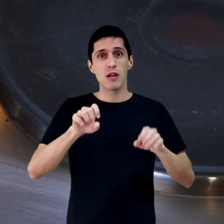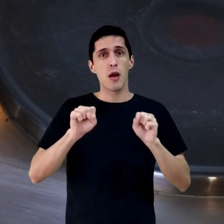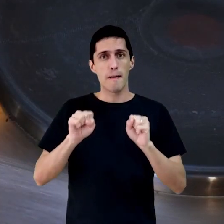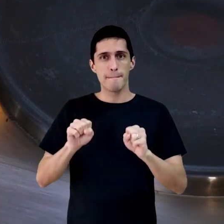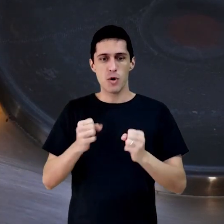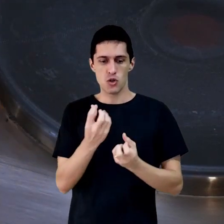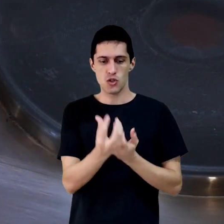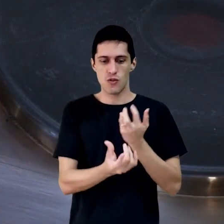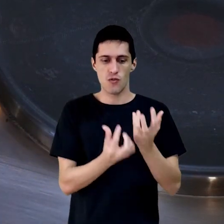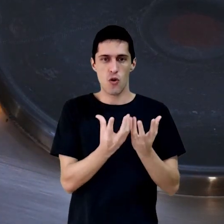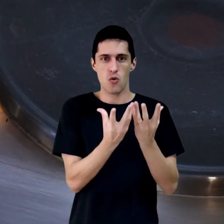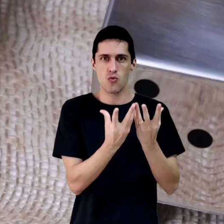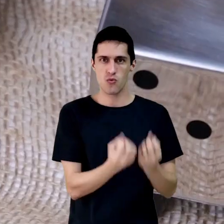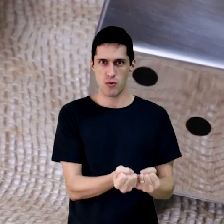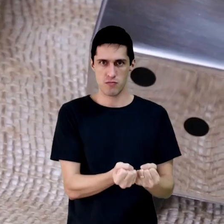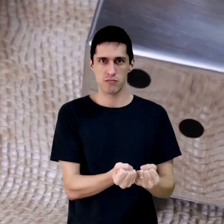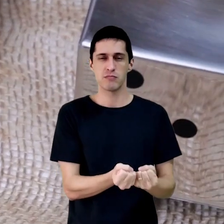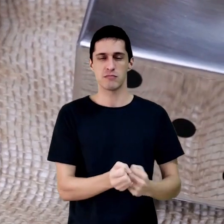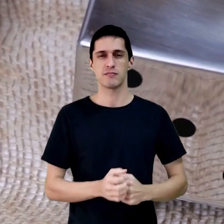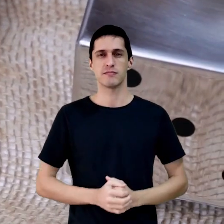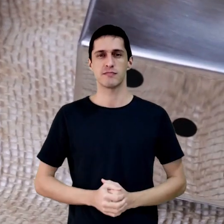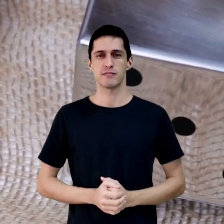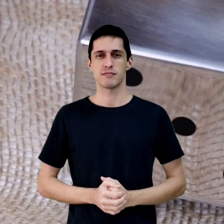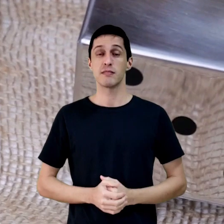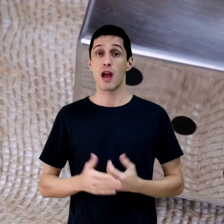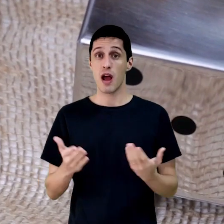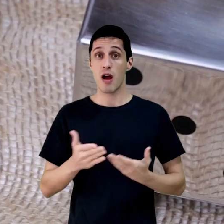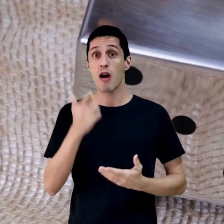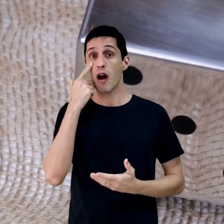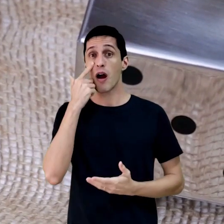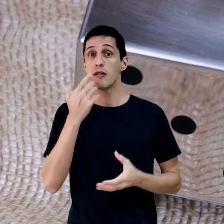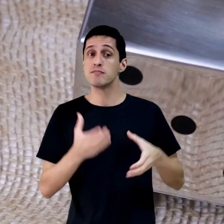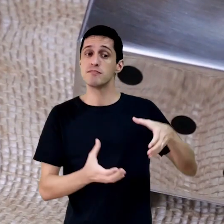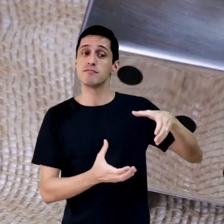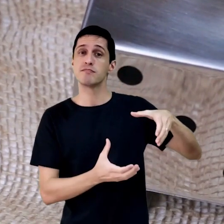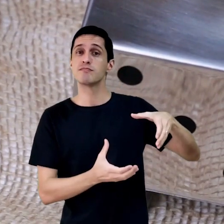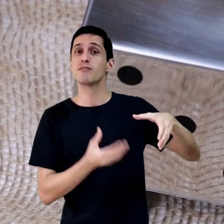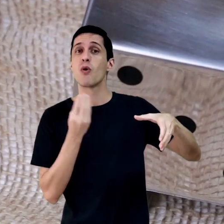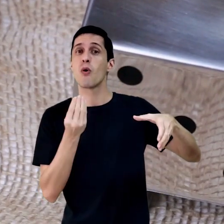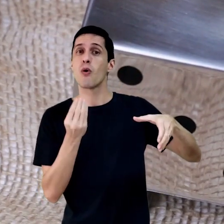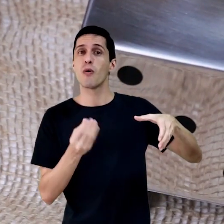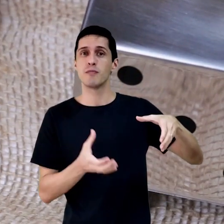aqui. E aí a gente vai fazer isso aqui agora.